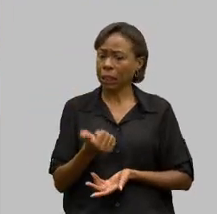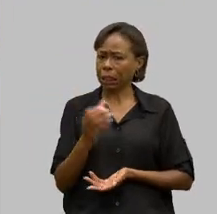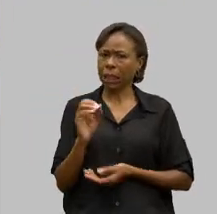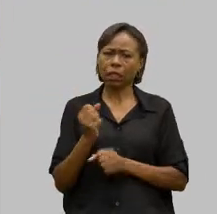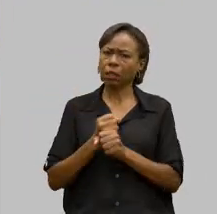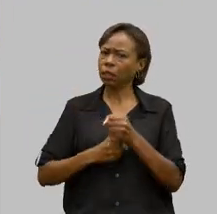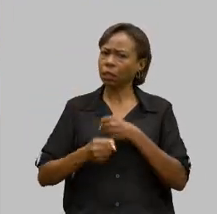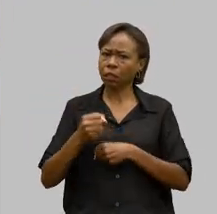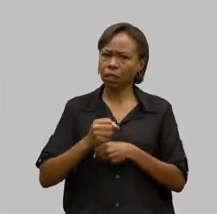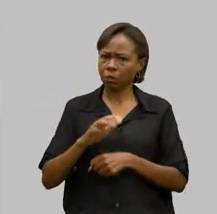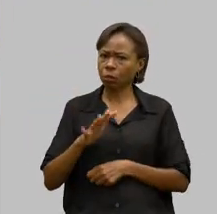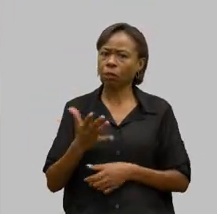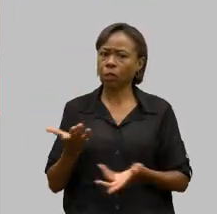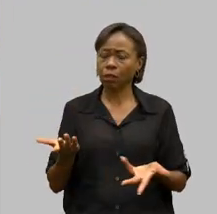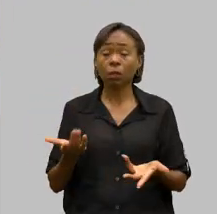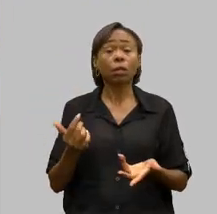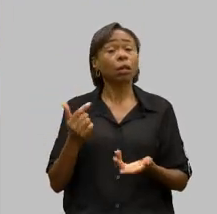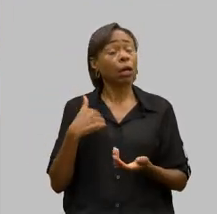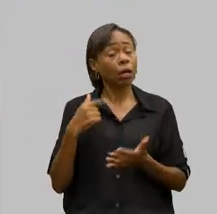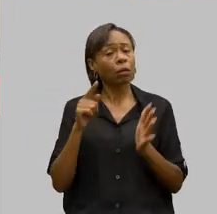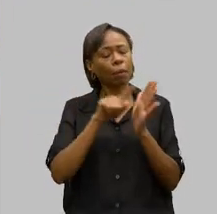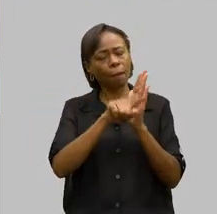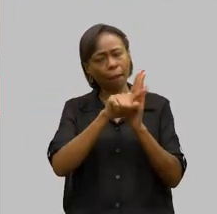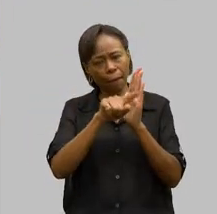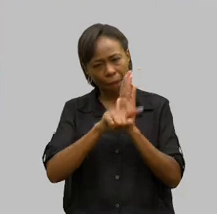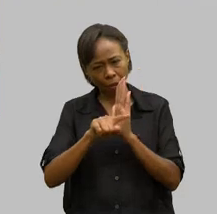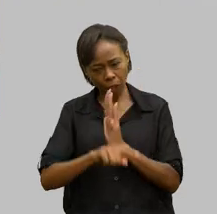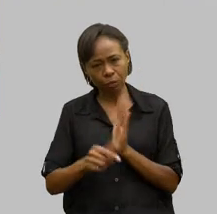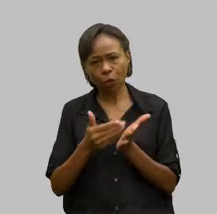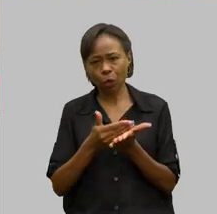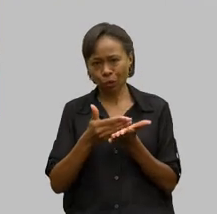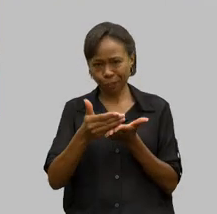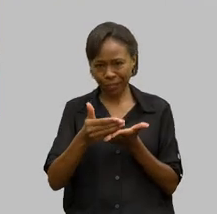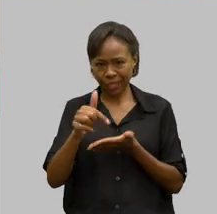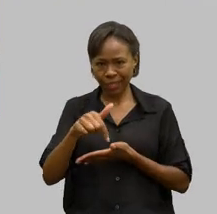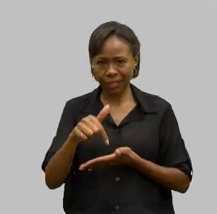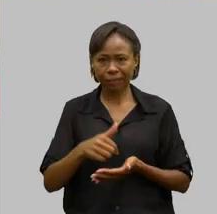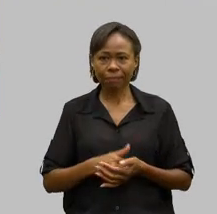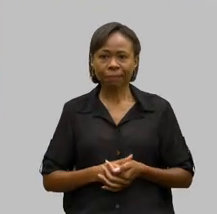questionamentos para darmos o pontapé inicial nos trabalhos aqui da comissão.